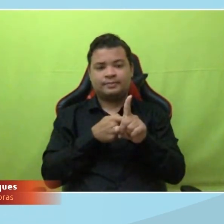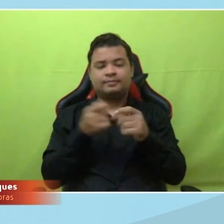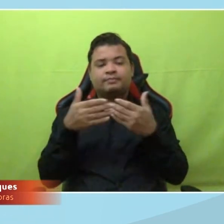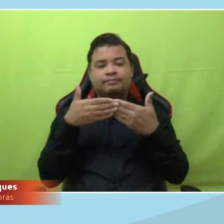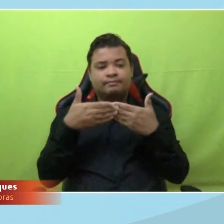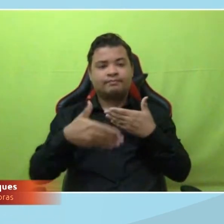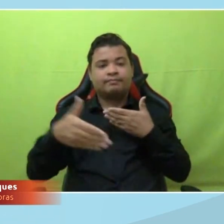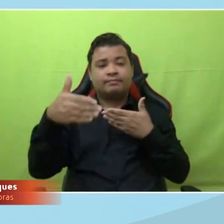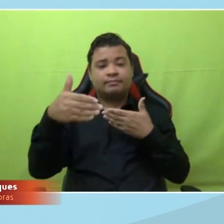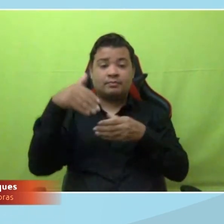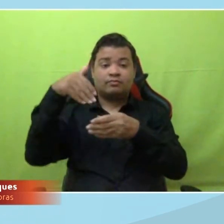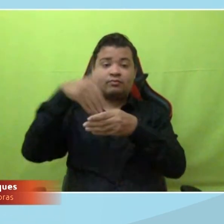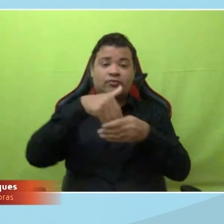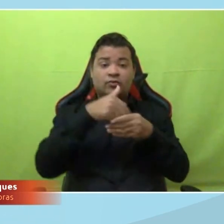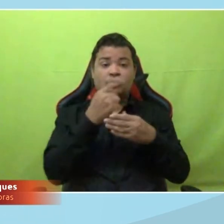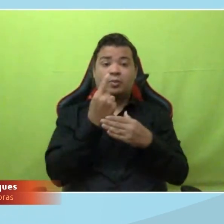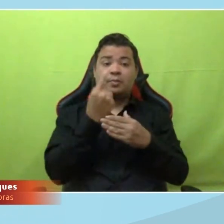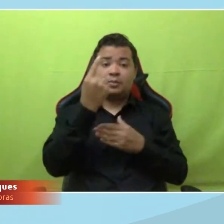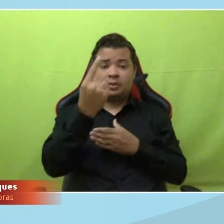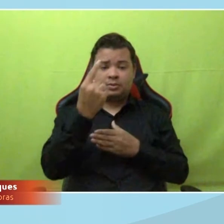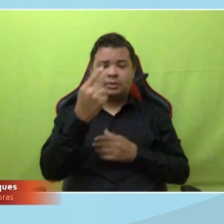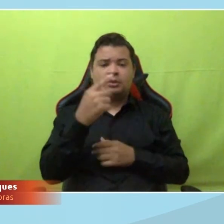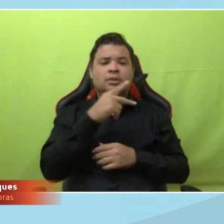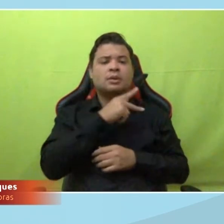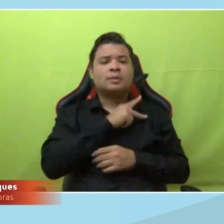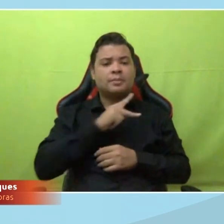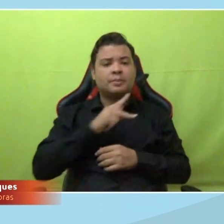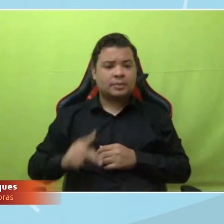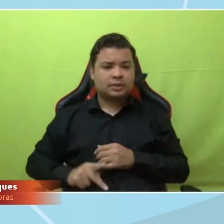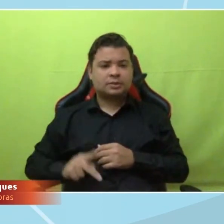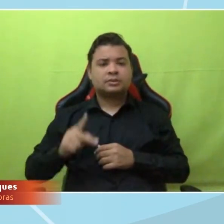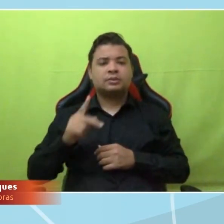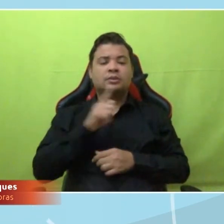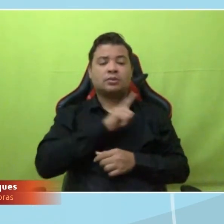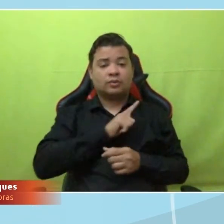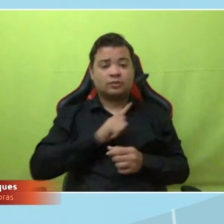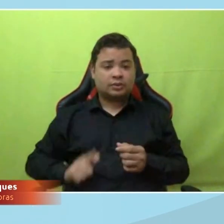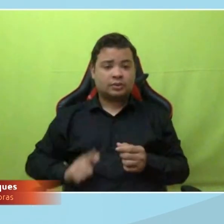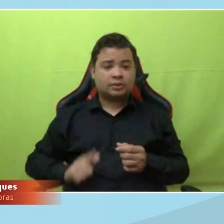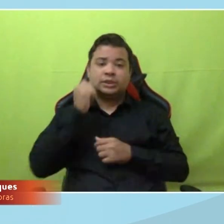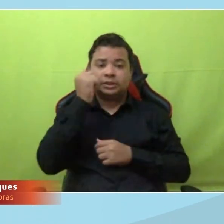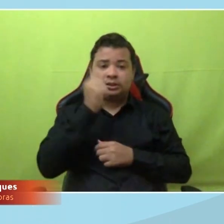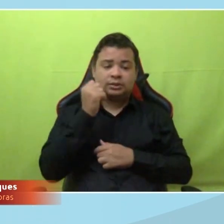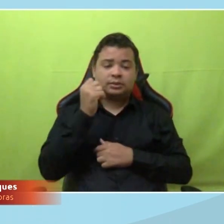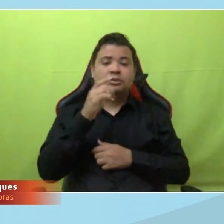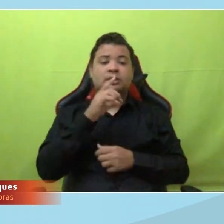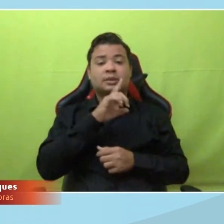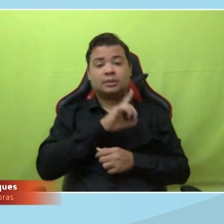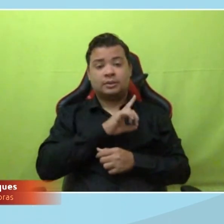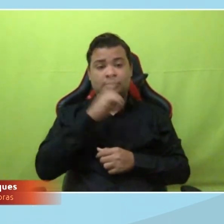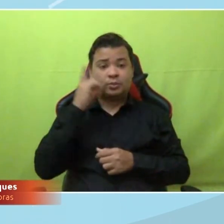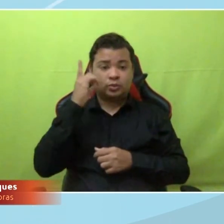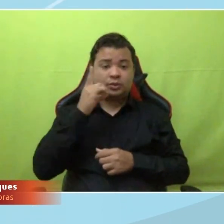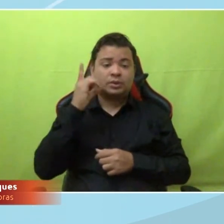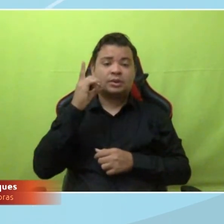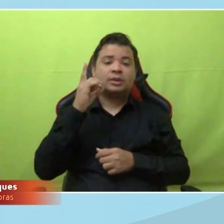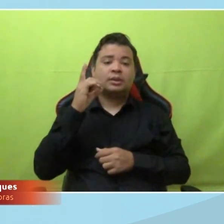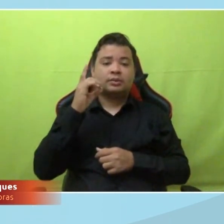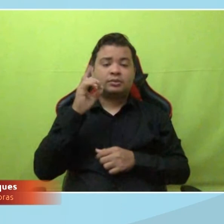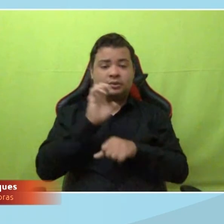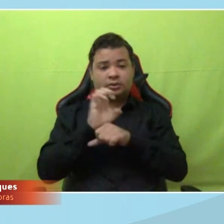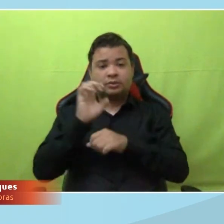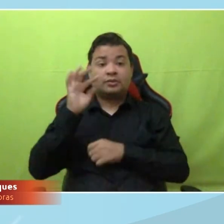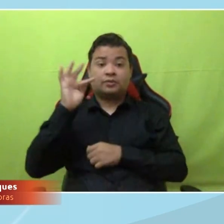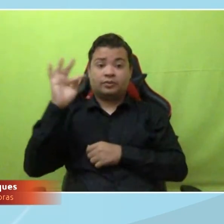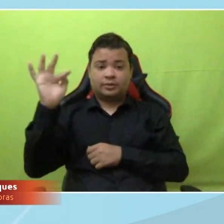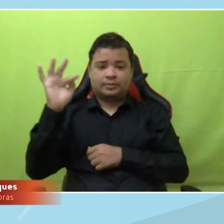para presidente, governador, senador, deputado federal, deputado estadual. Um momento muito importante para a nossa democracia, e é por